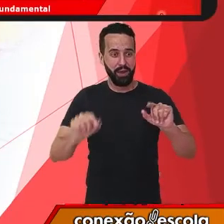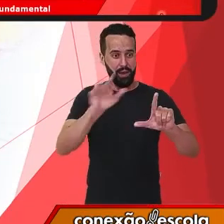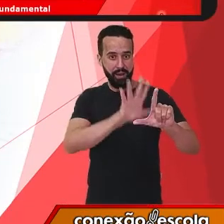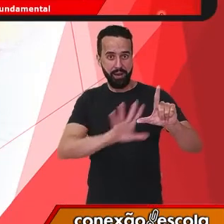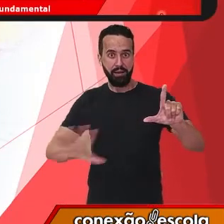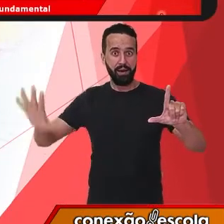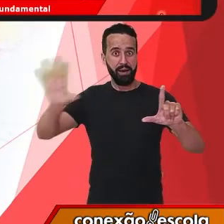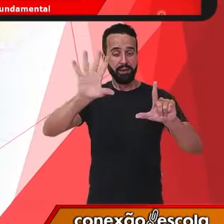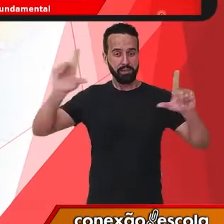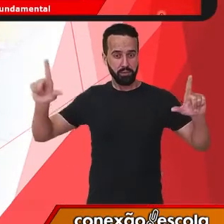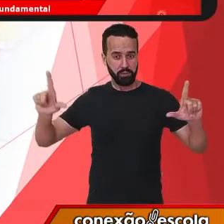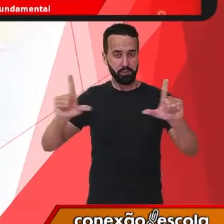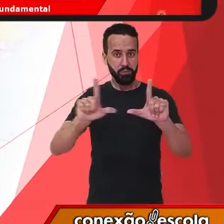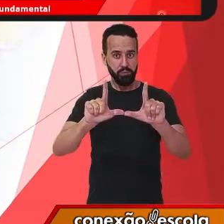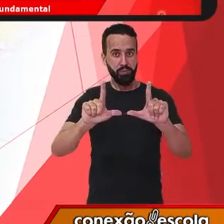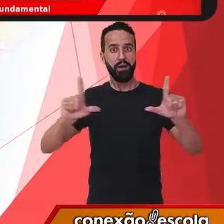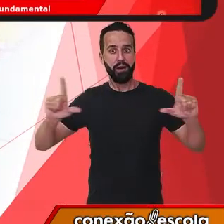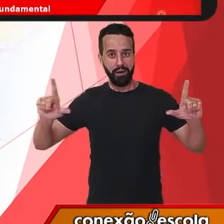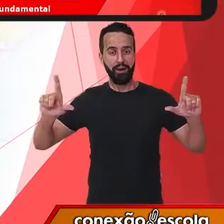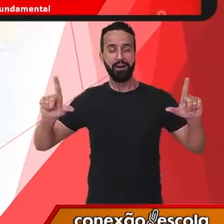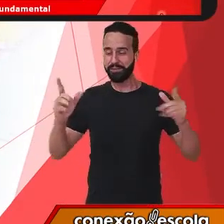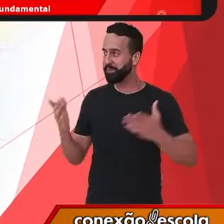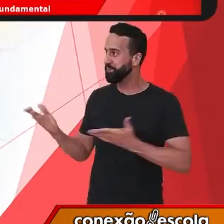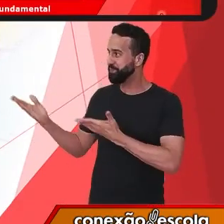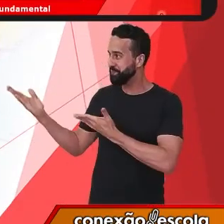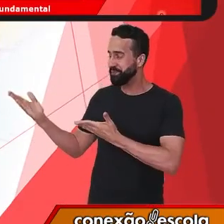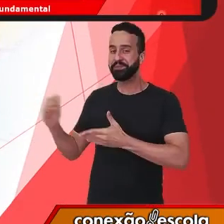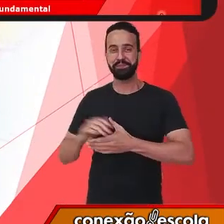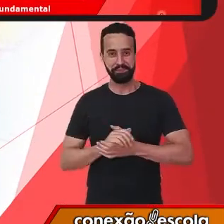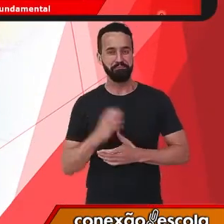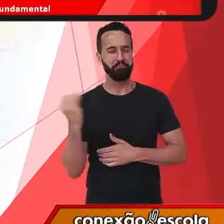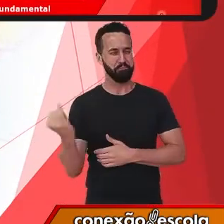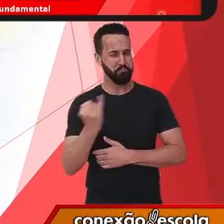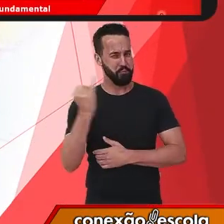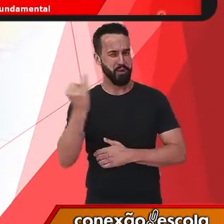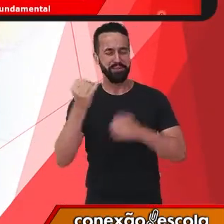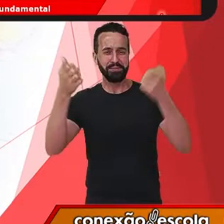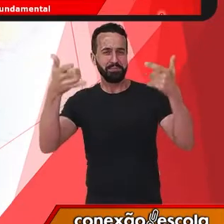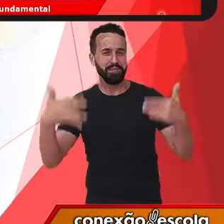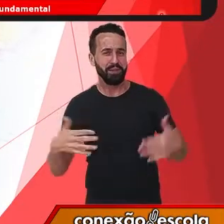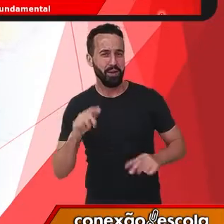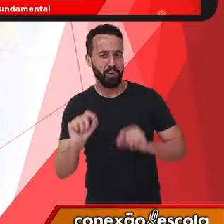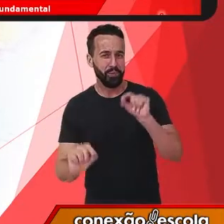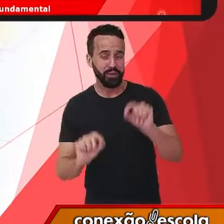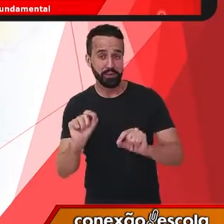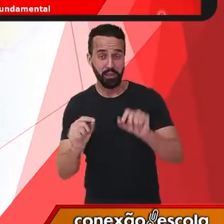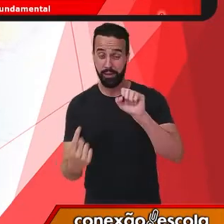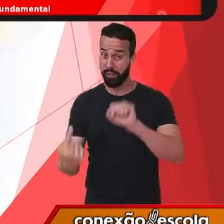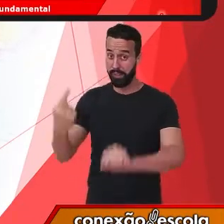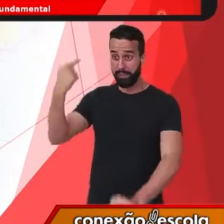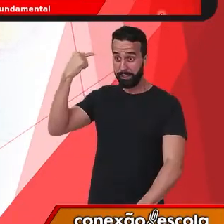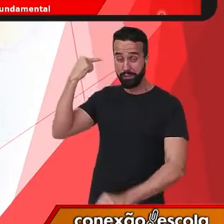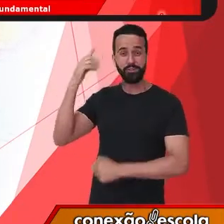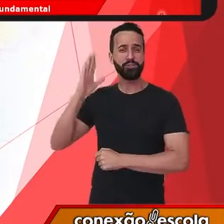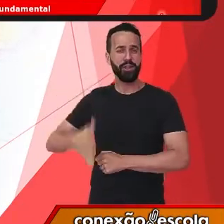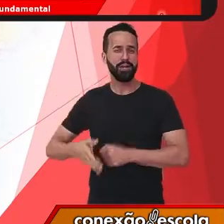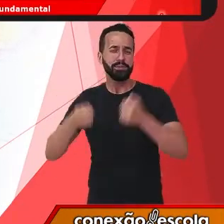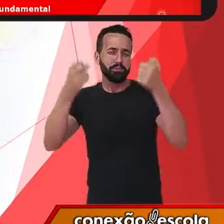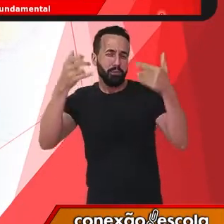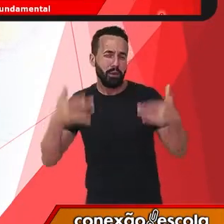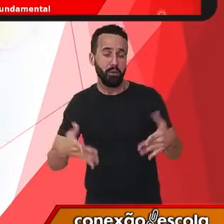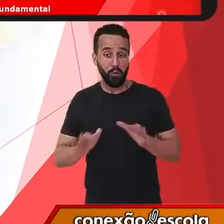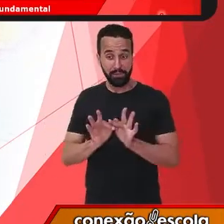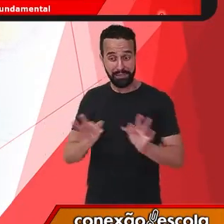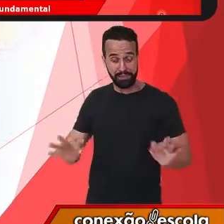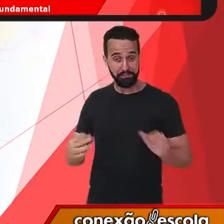cartográficas beleza vale a pena ressaltar que já trocamos uma ideia sobre esse assunto em